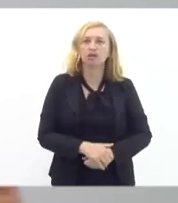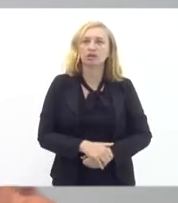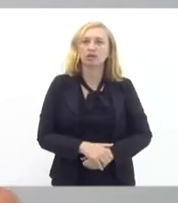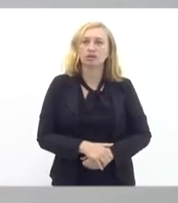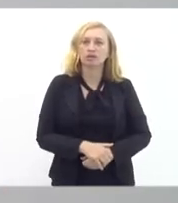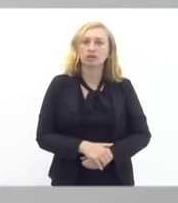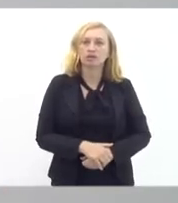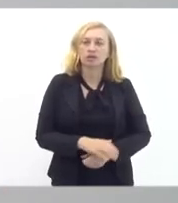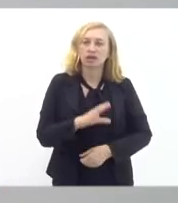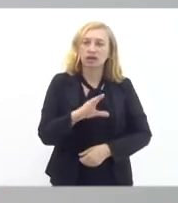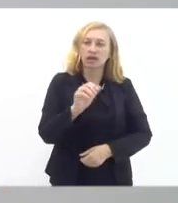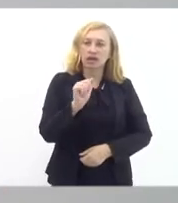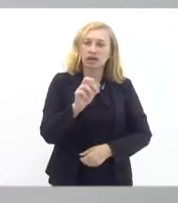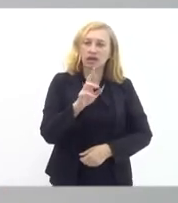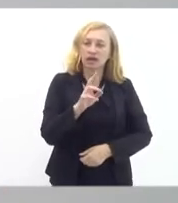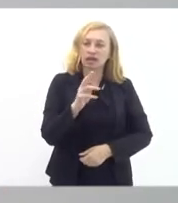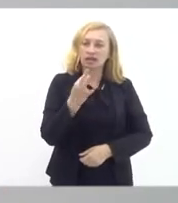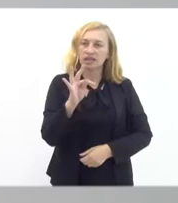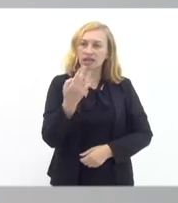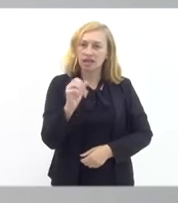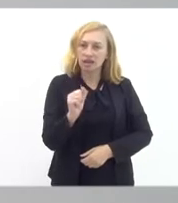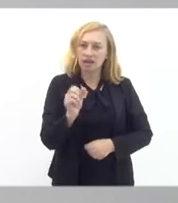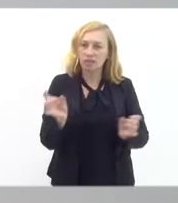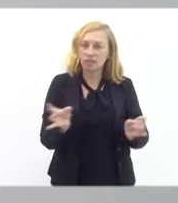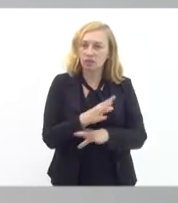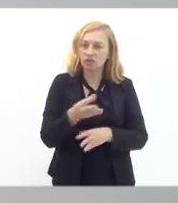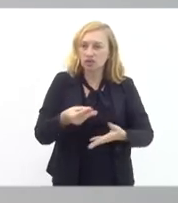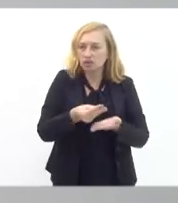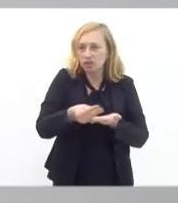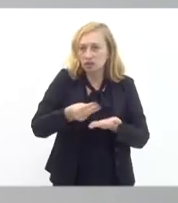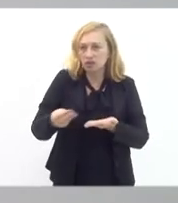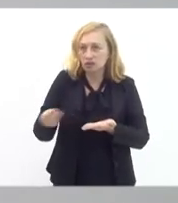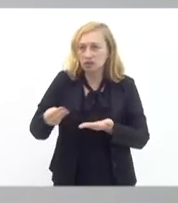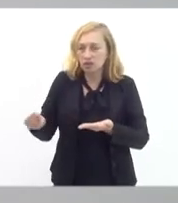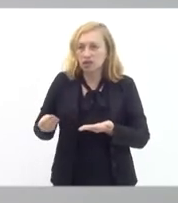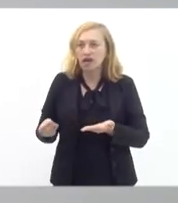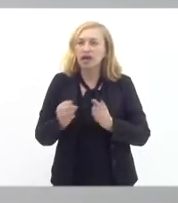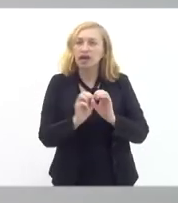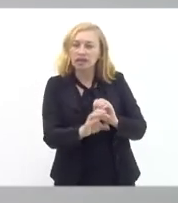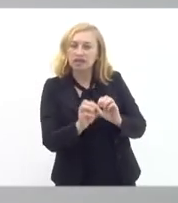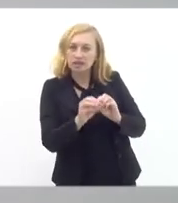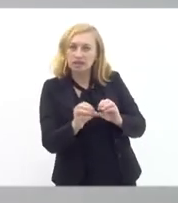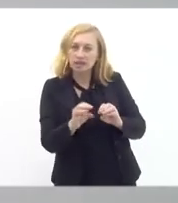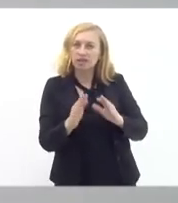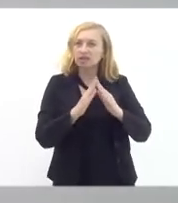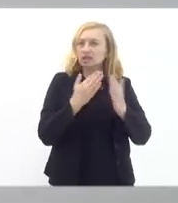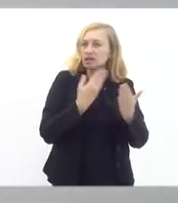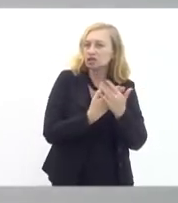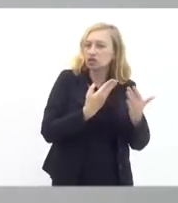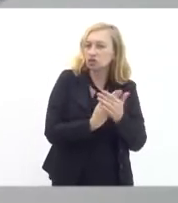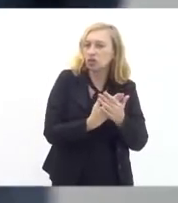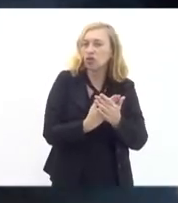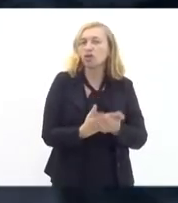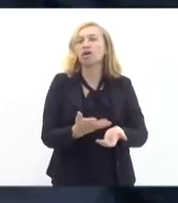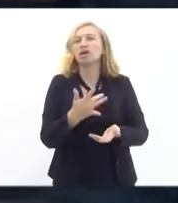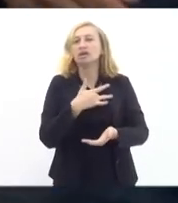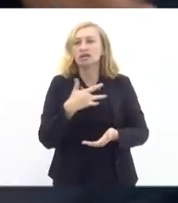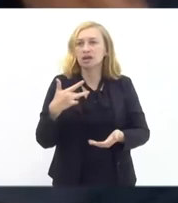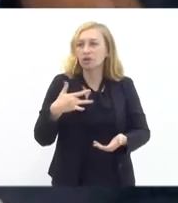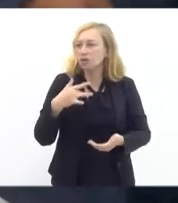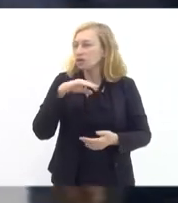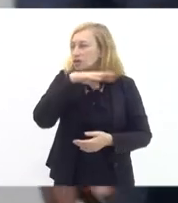quando a cartilha ficar pronta, a gente vai distribuir, mas ela já está visitando as escolas, dando aula sobre a questão de bem-estar animal, de